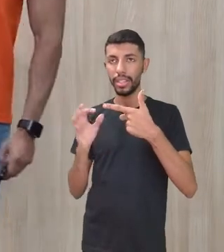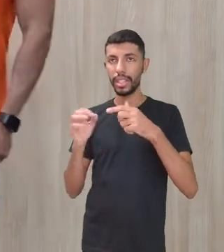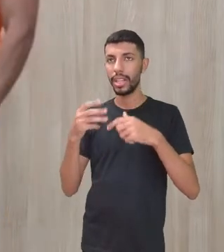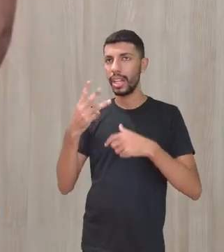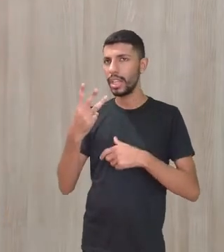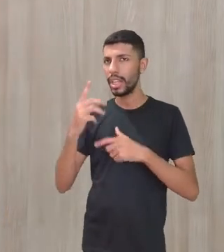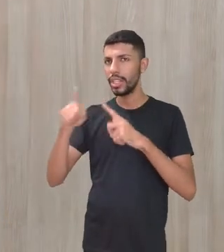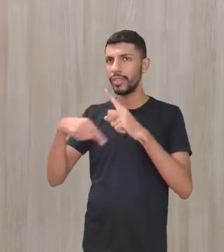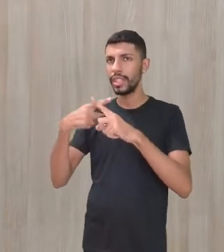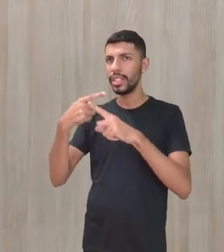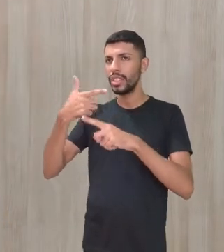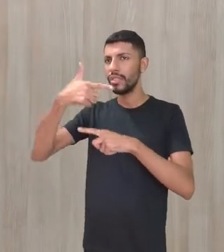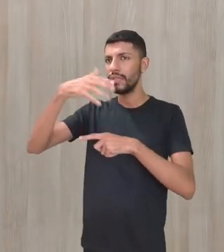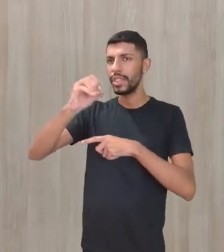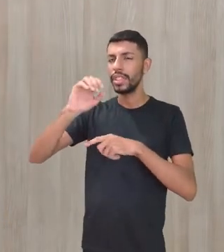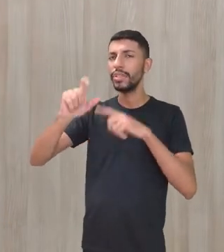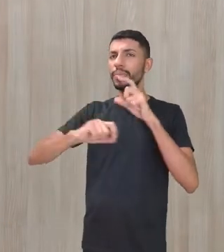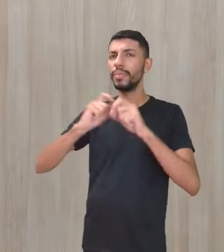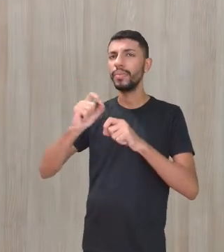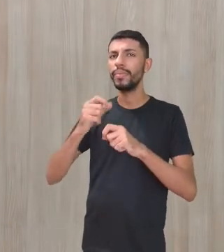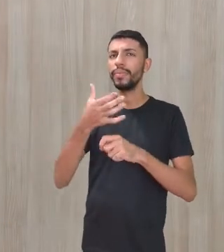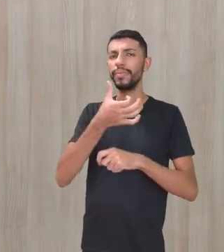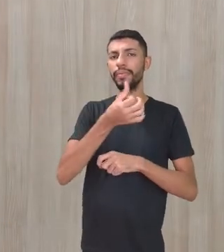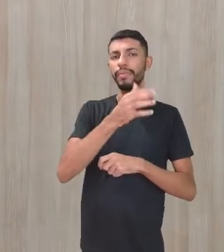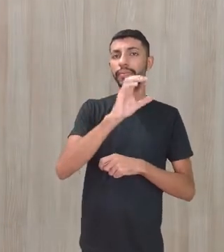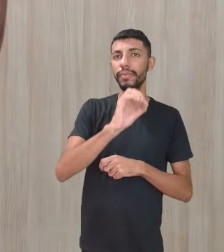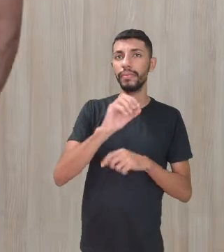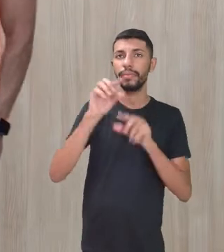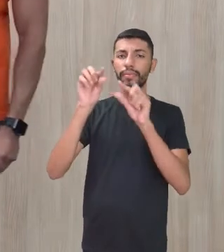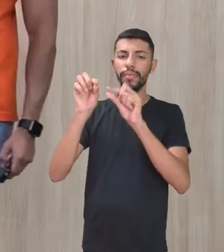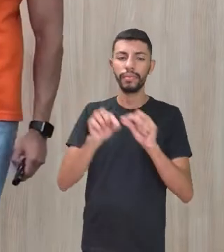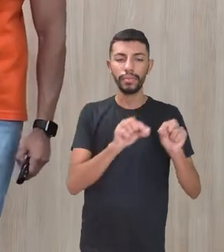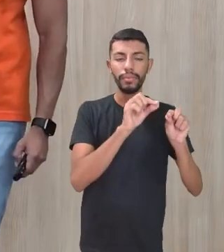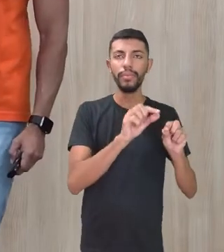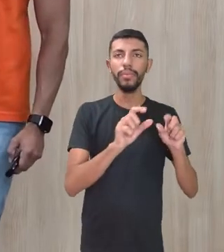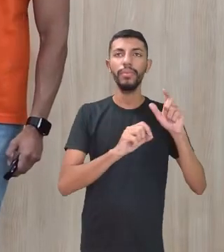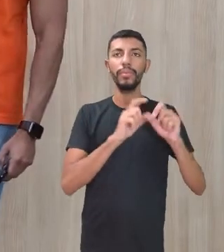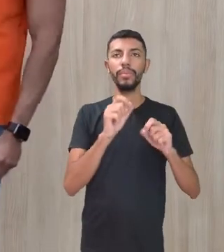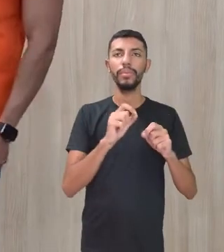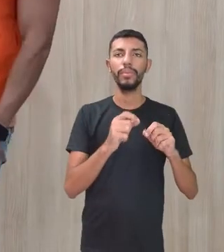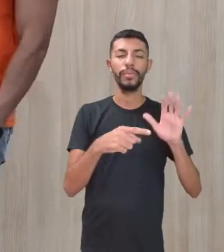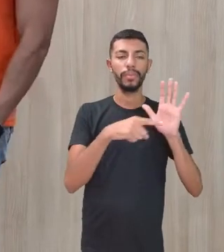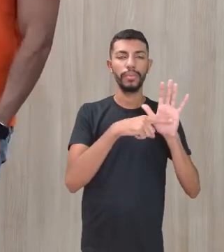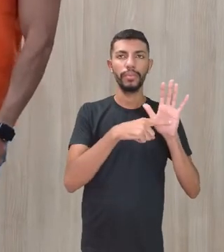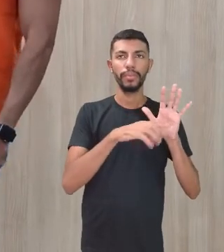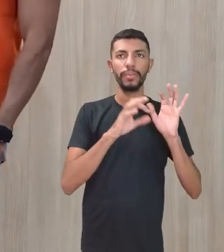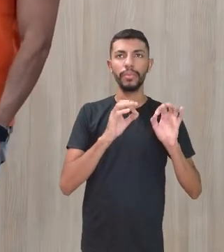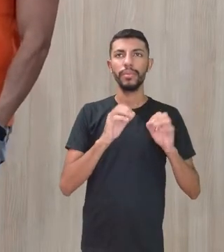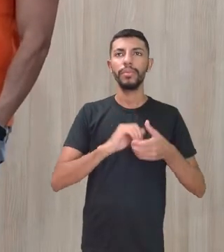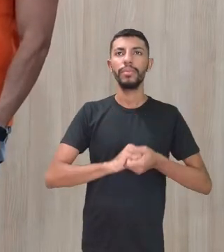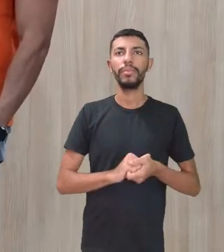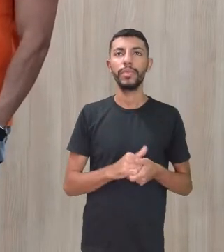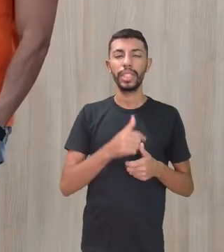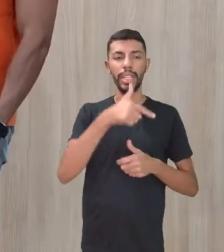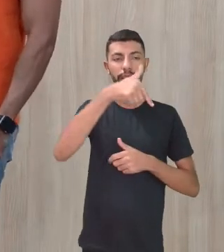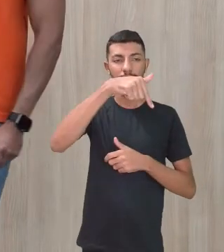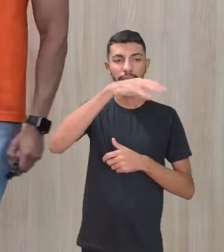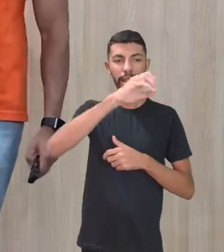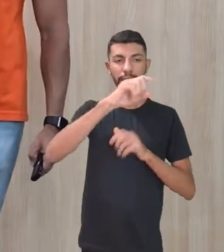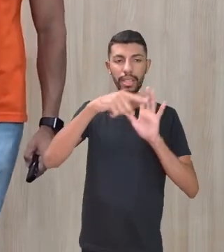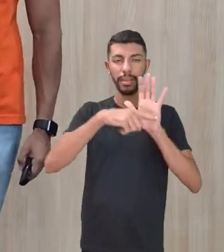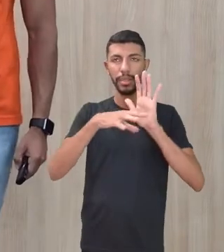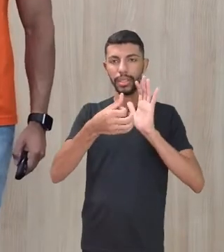pelo 20. 3 vezes 20 é igual a 60, ele passa para lá subtraindo. 70